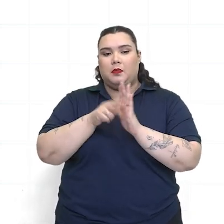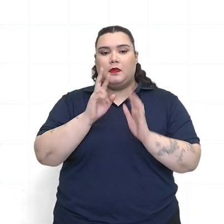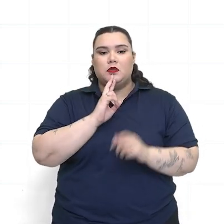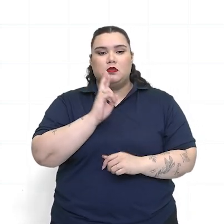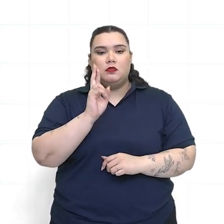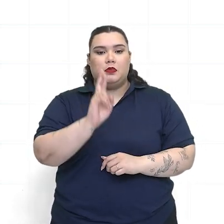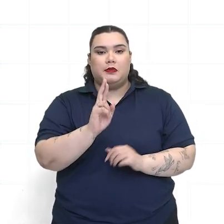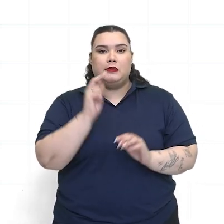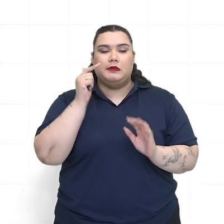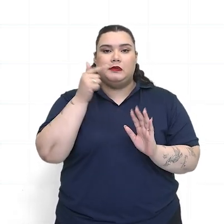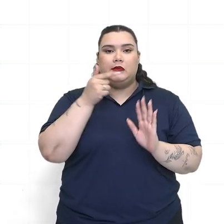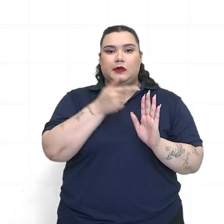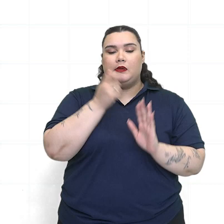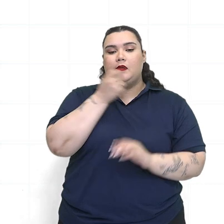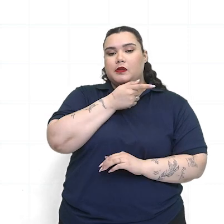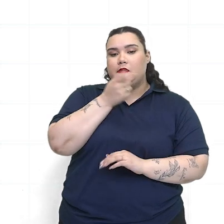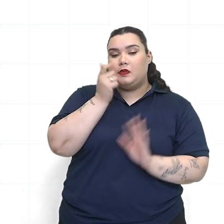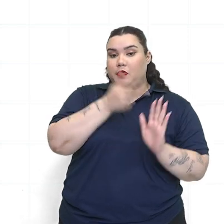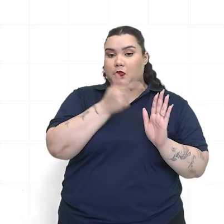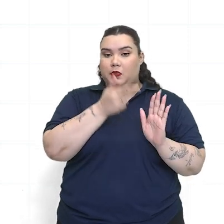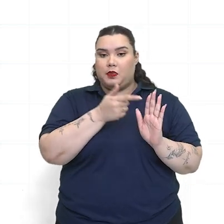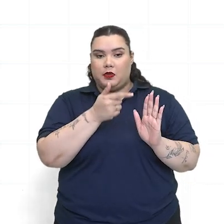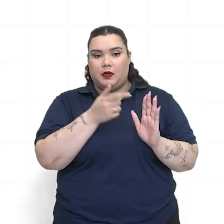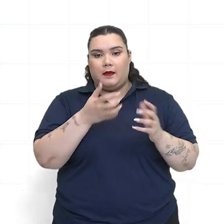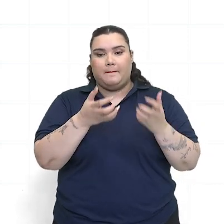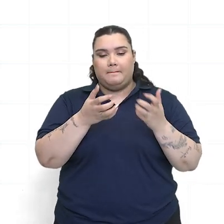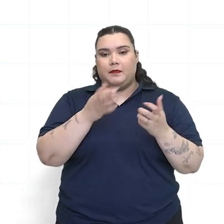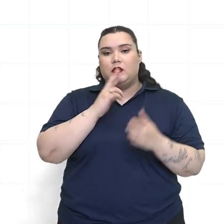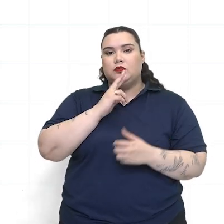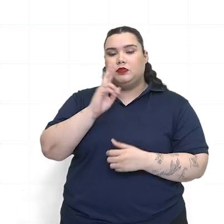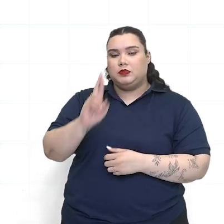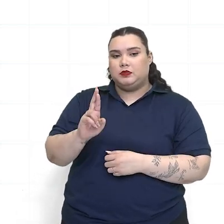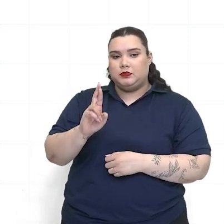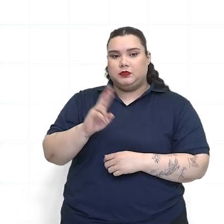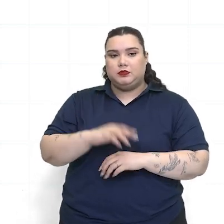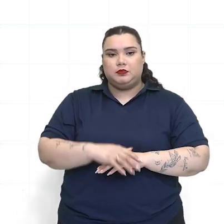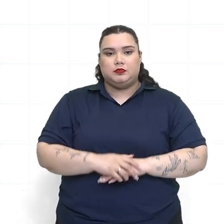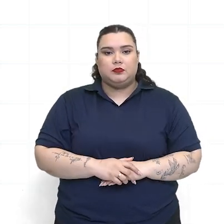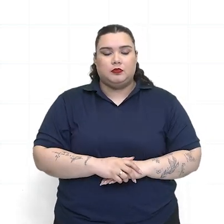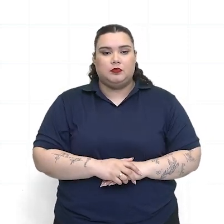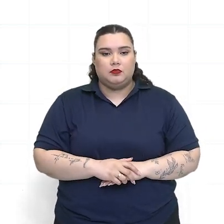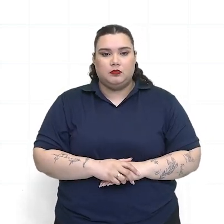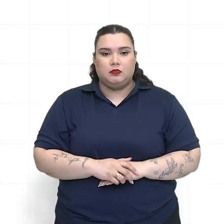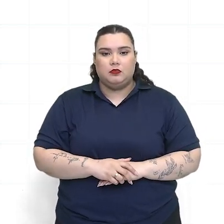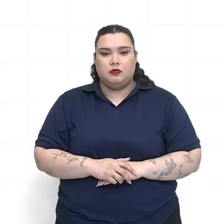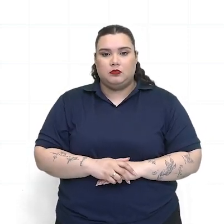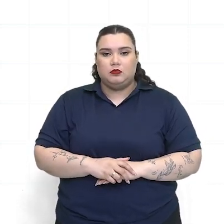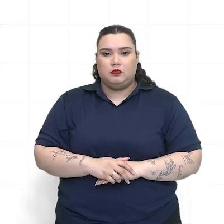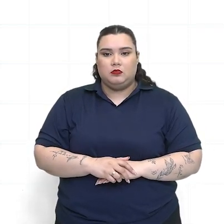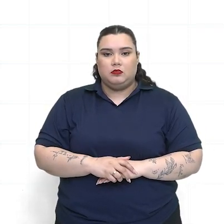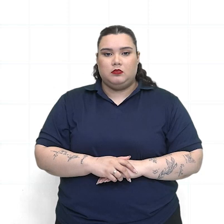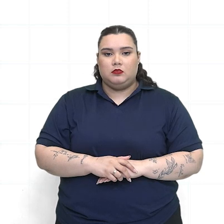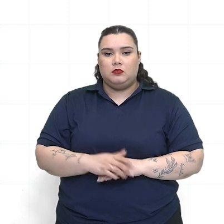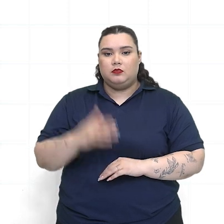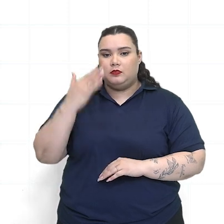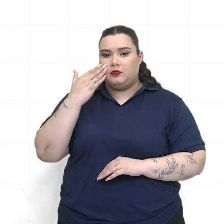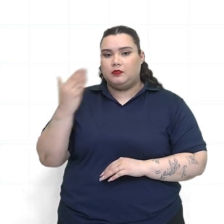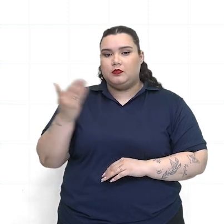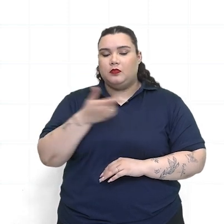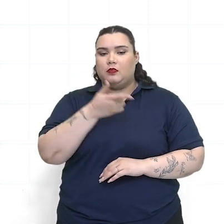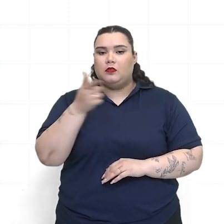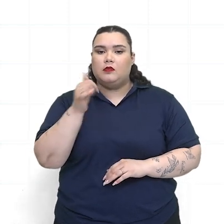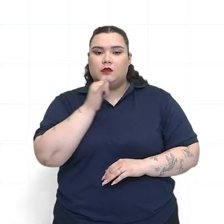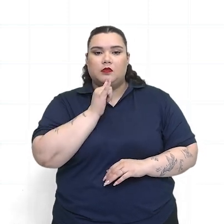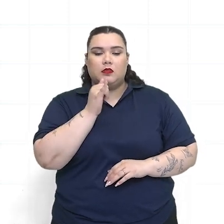irônica que a internauta pretende dar ao jogador. Então, gente, seguindo, vamos ver mais um exemplo.